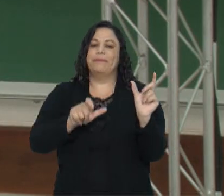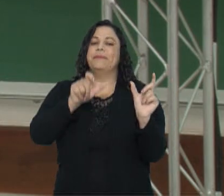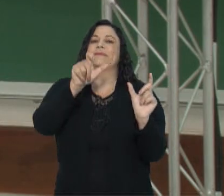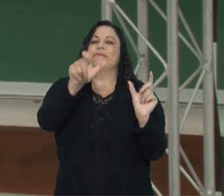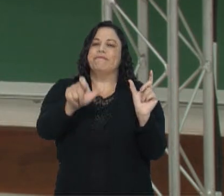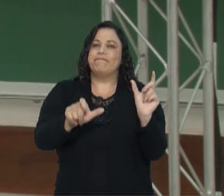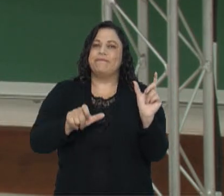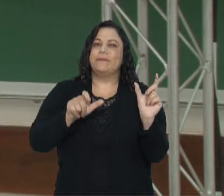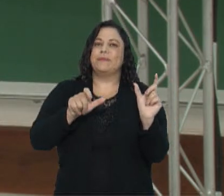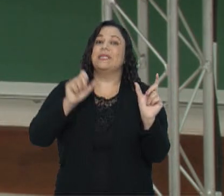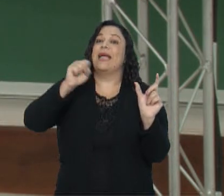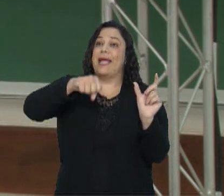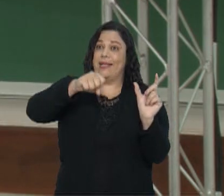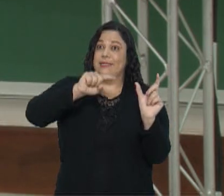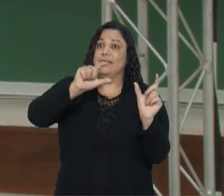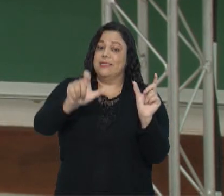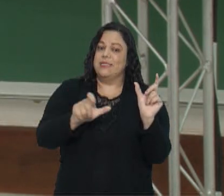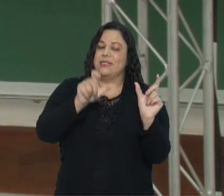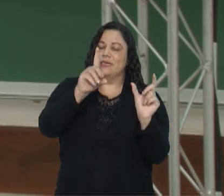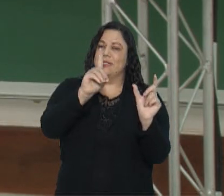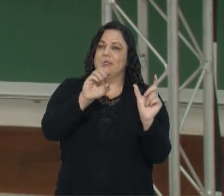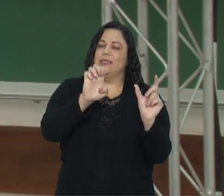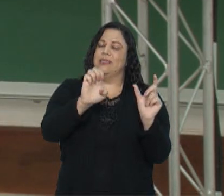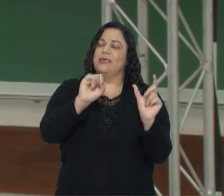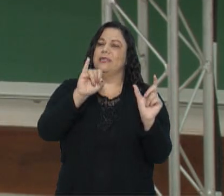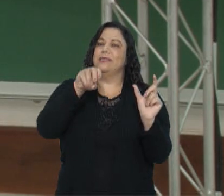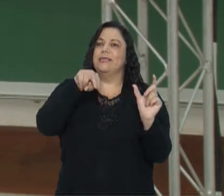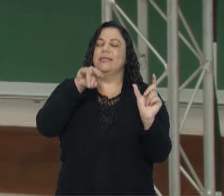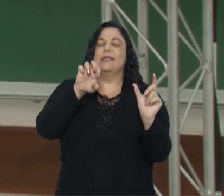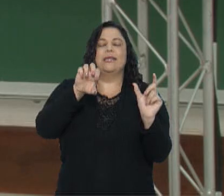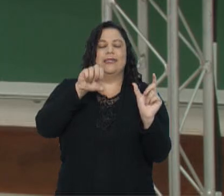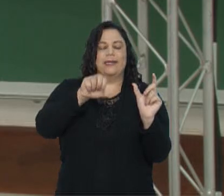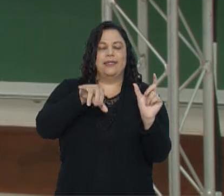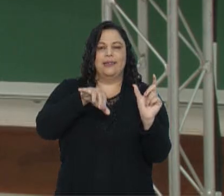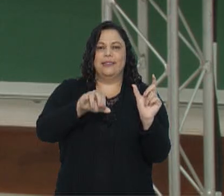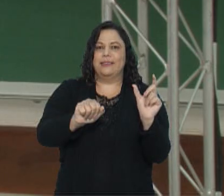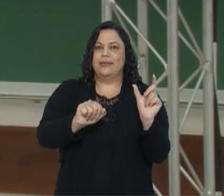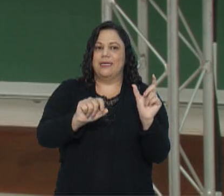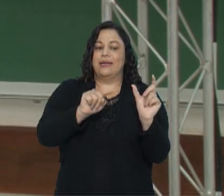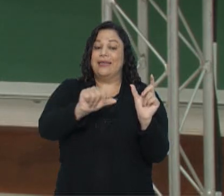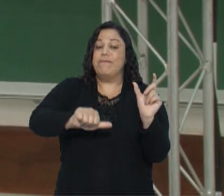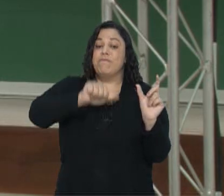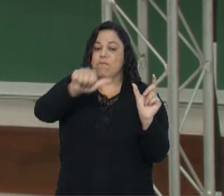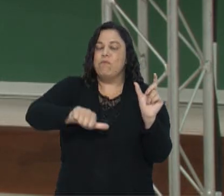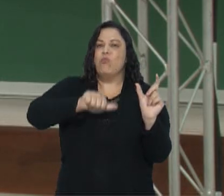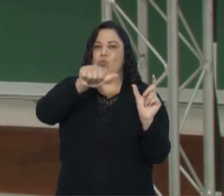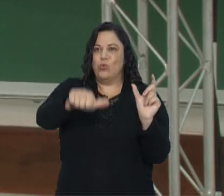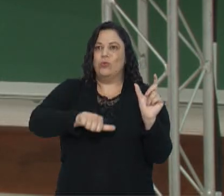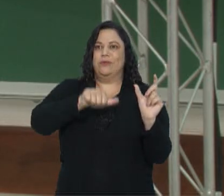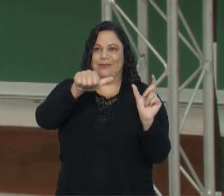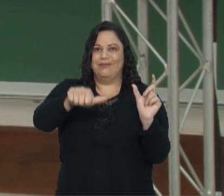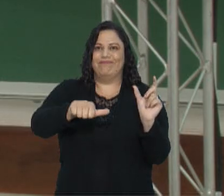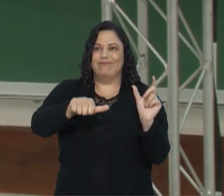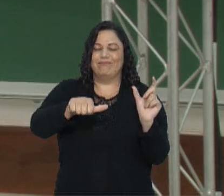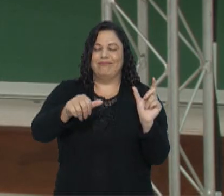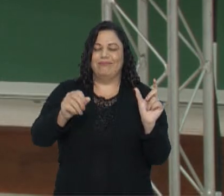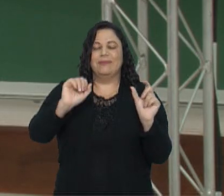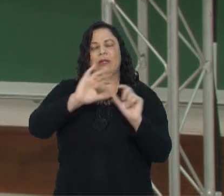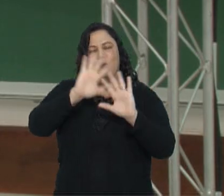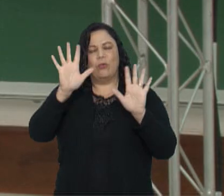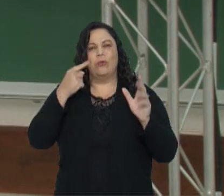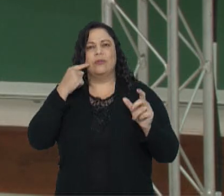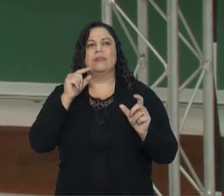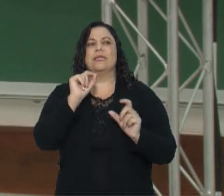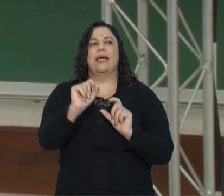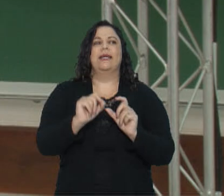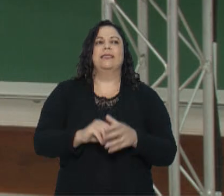terminações, são chamados de desinências, né? Então, acontece isso claramente nos regulares lá.